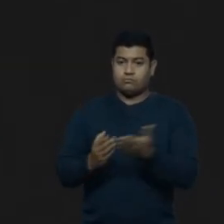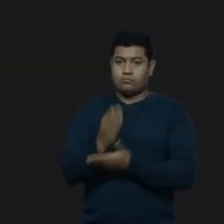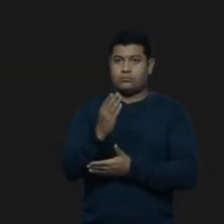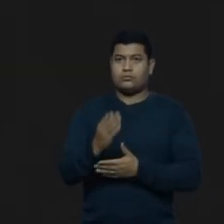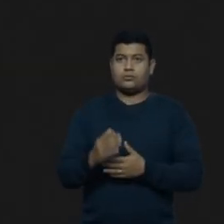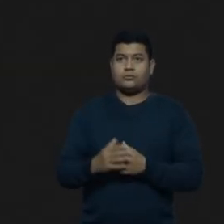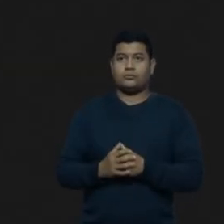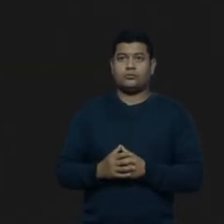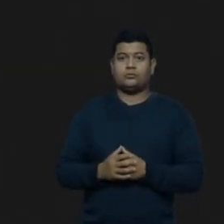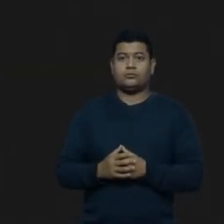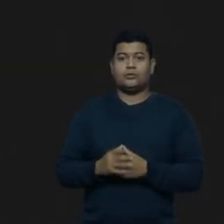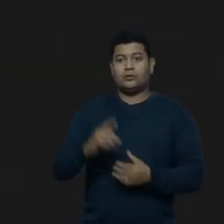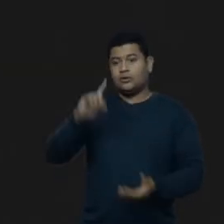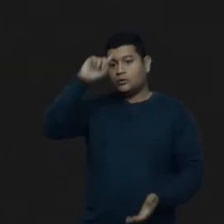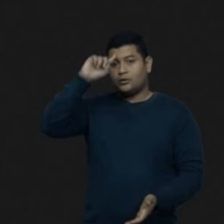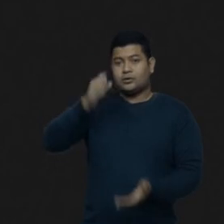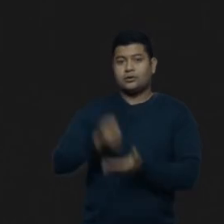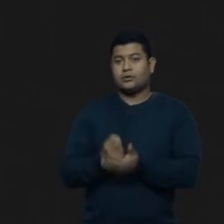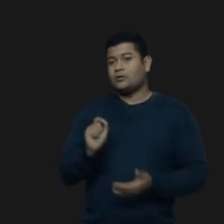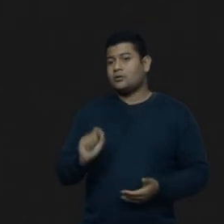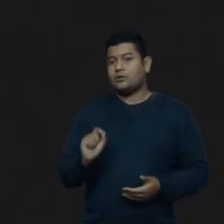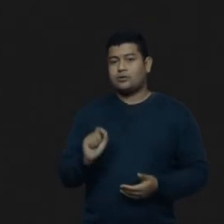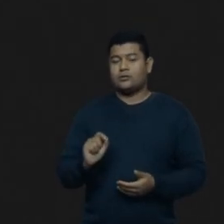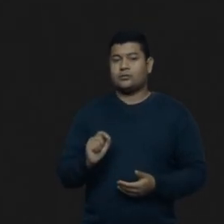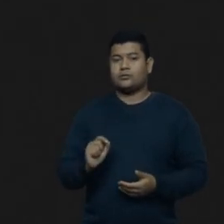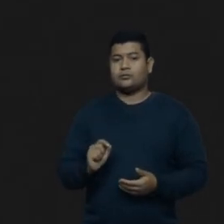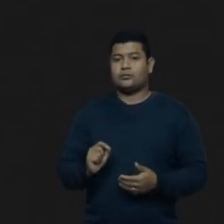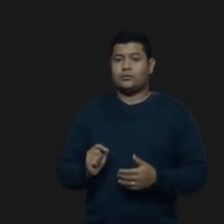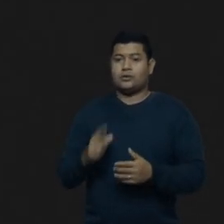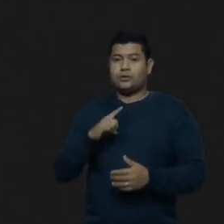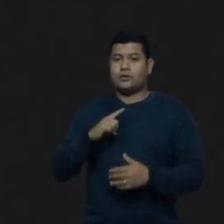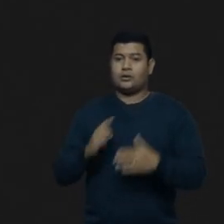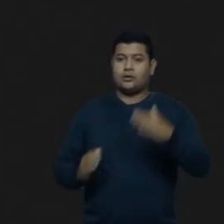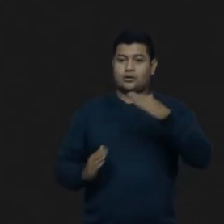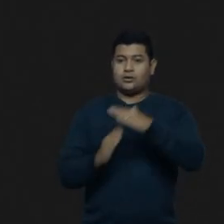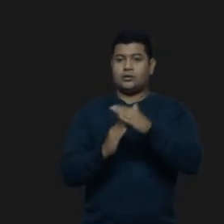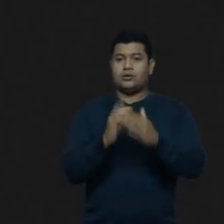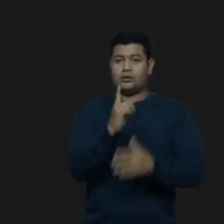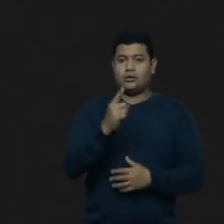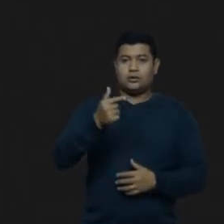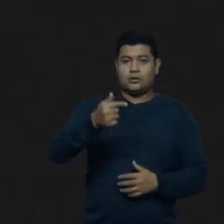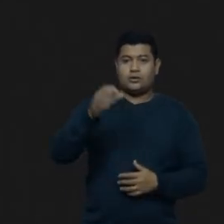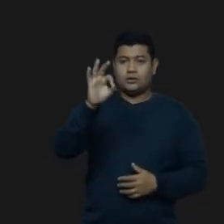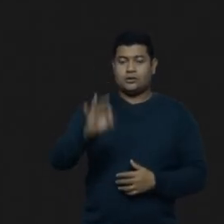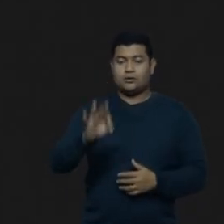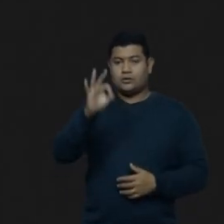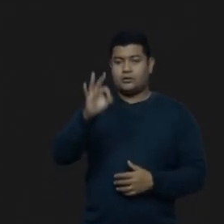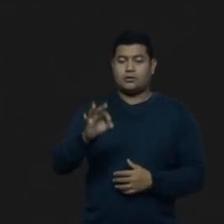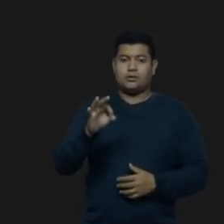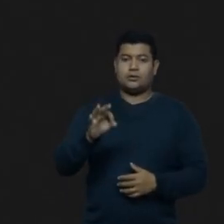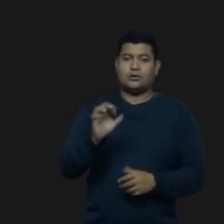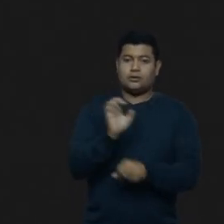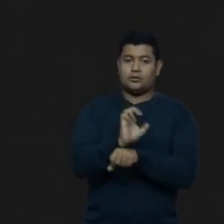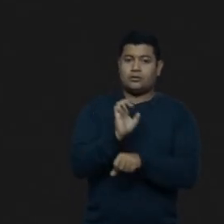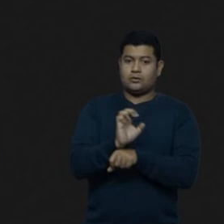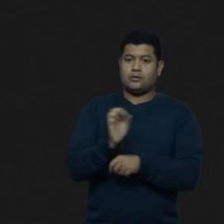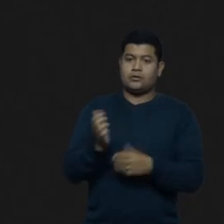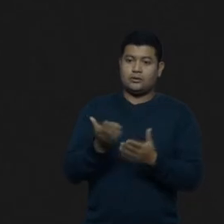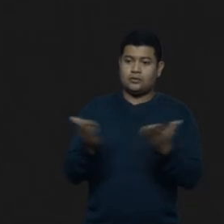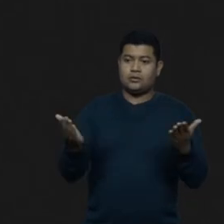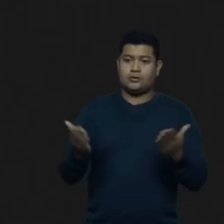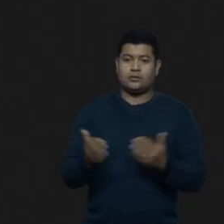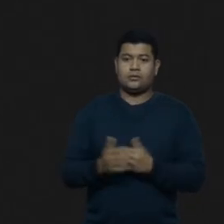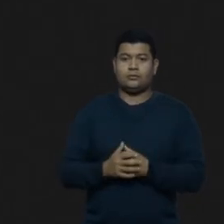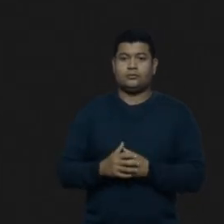que se estabelecesse, né, o teto de 17% nos estados da federação para que